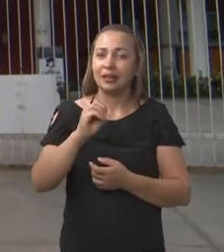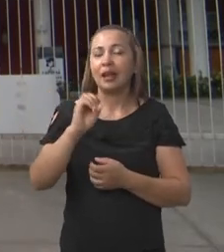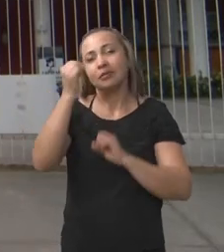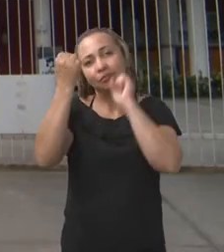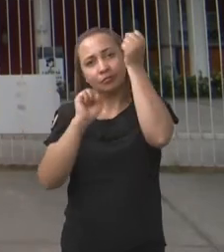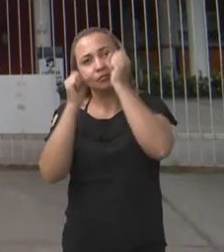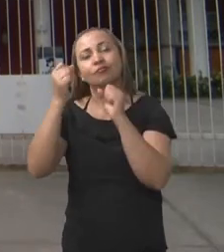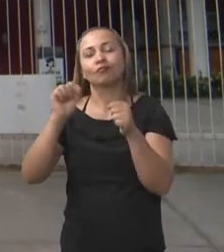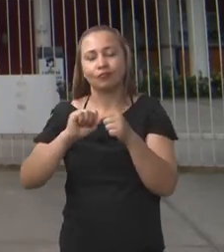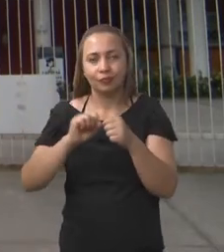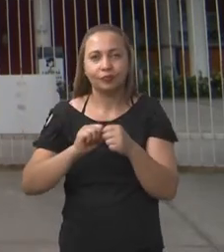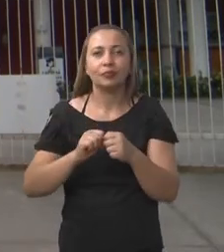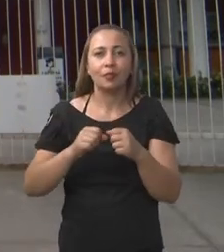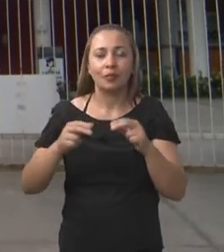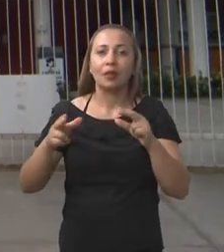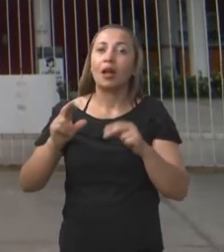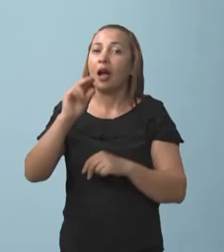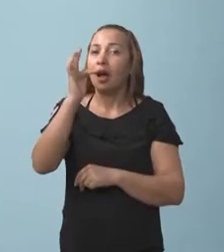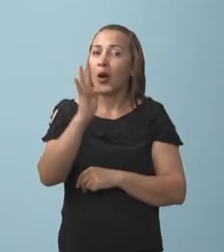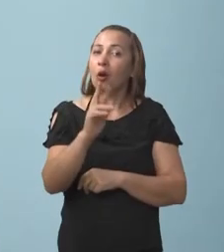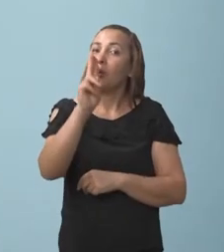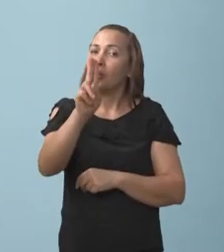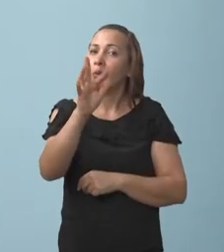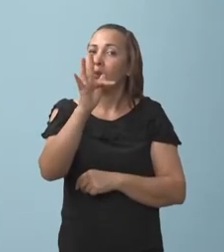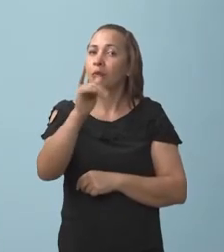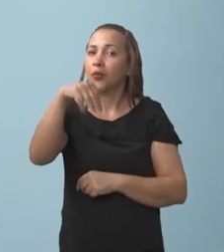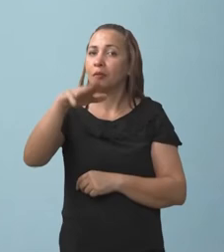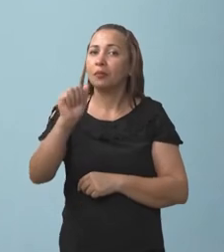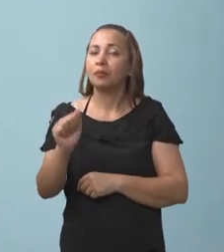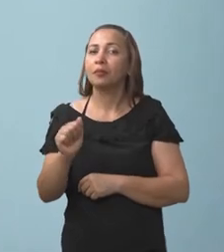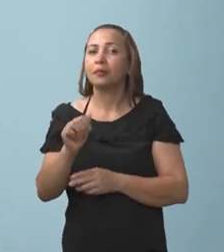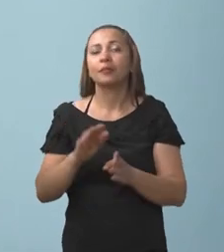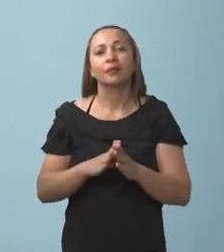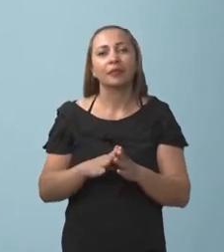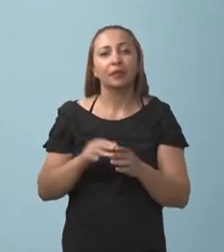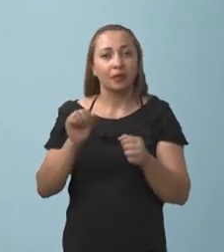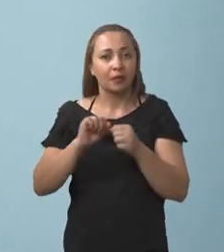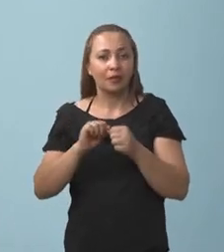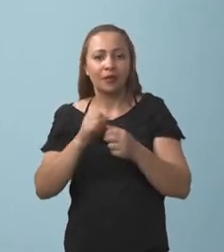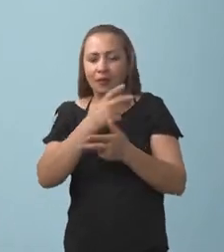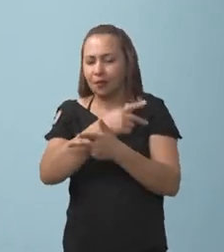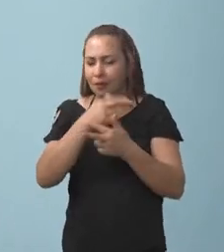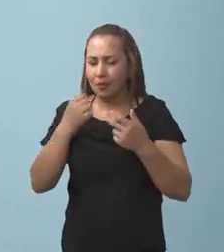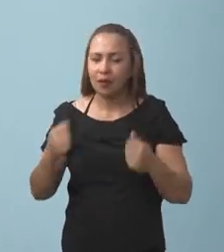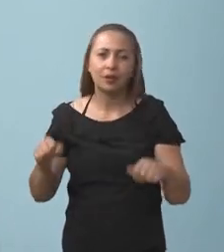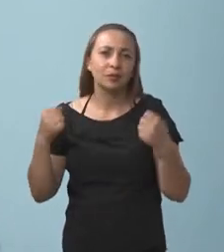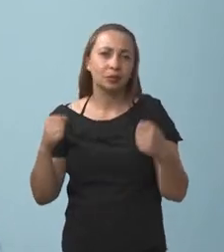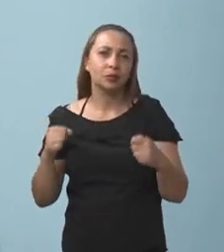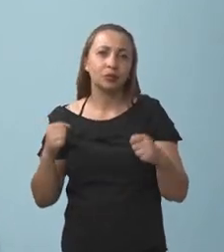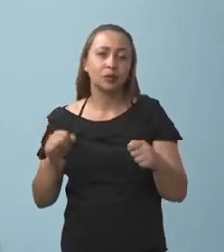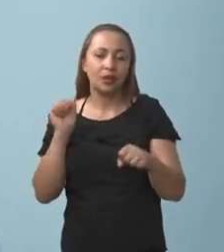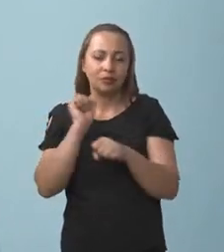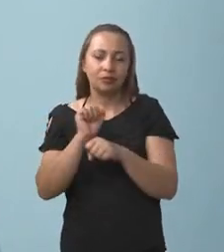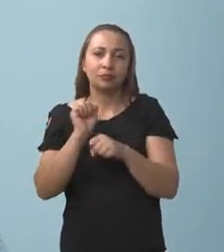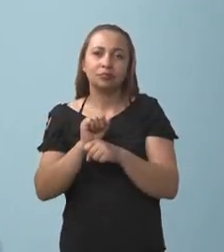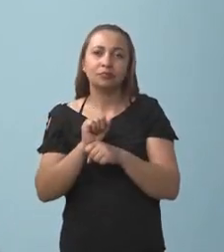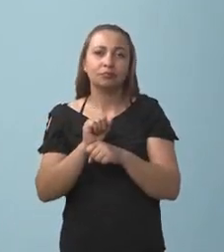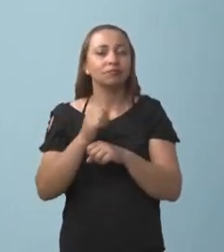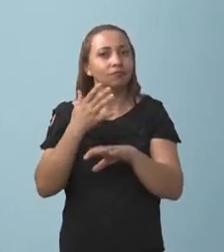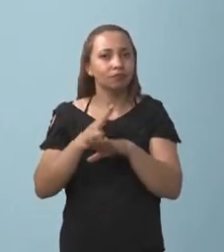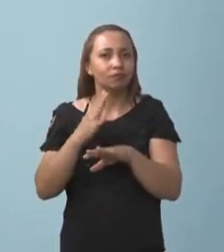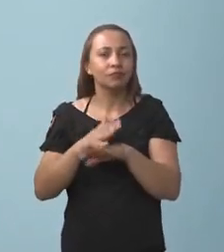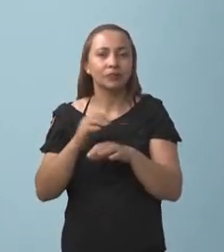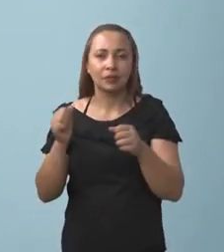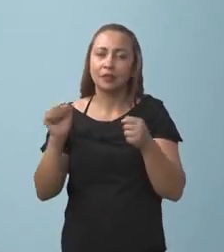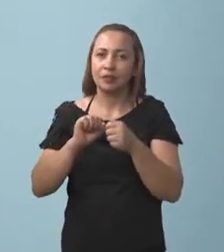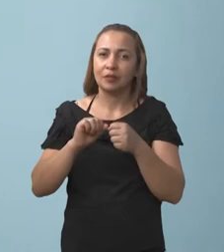protótipos que foram produzidos na UFMA. Vimos aí na visita que fizemos à UFMA as várias possibilidades e esperamos que os testes